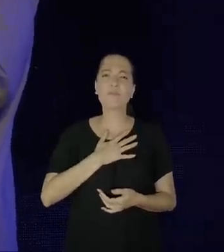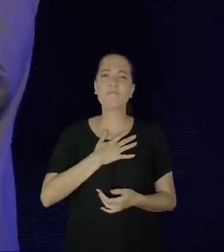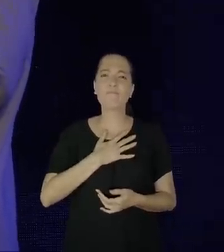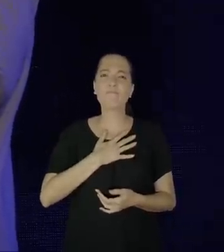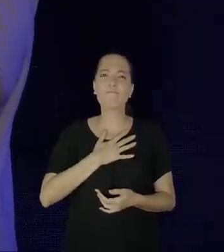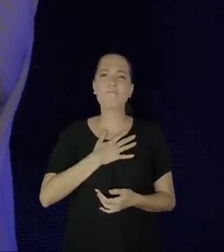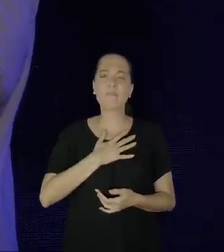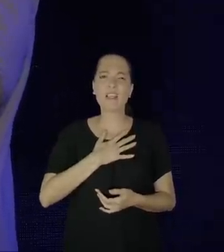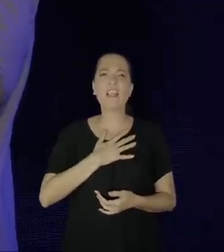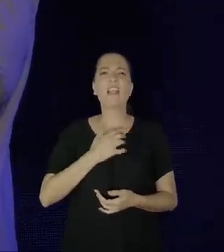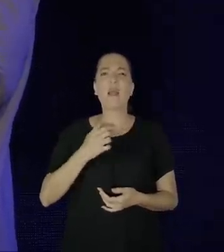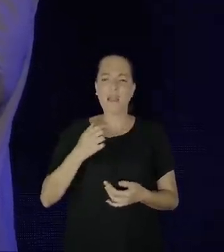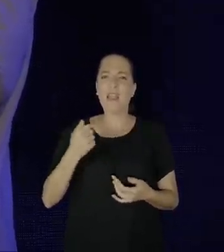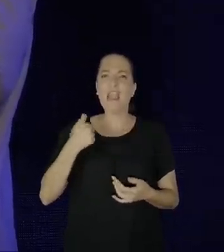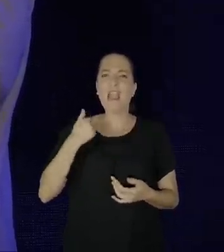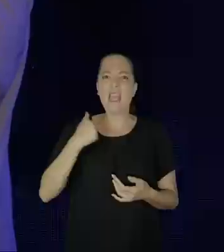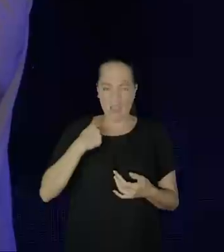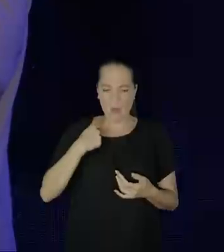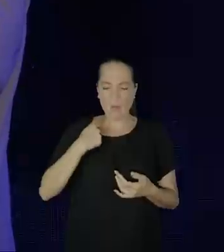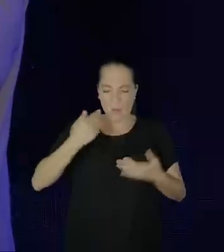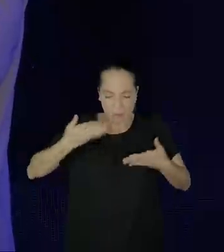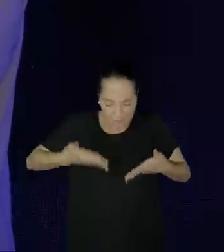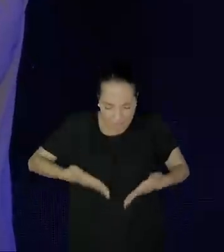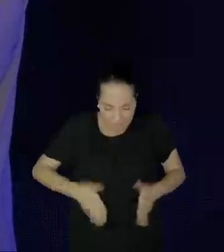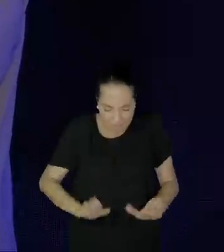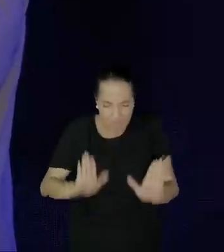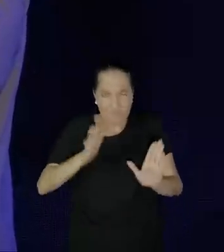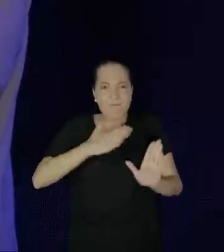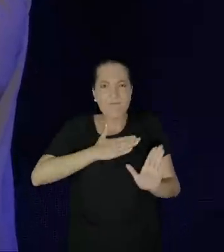carne da minha carne.